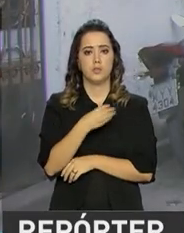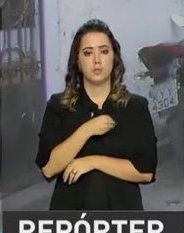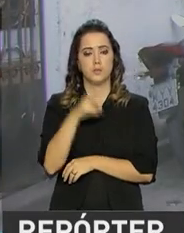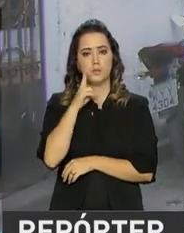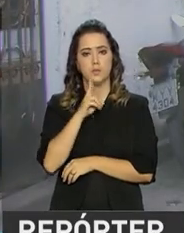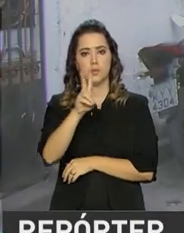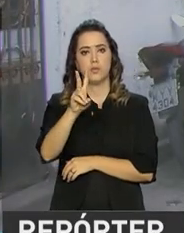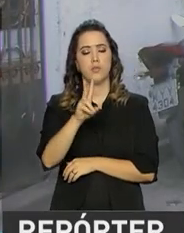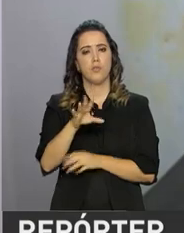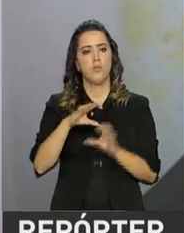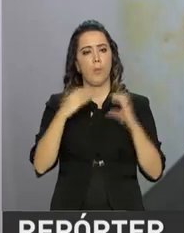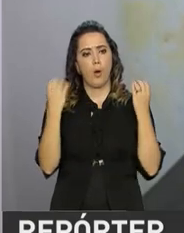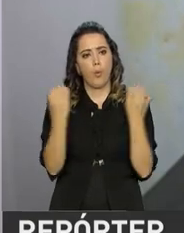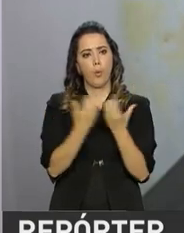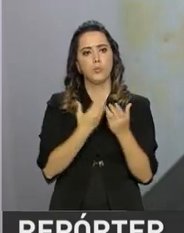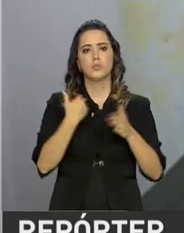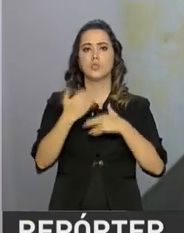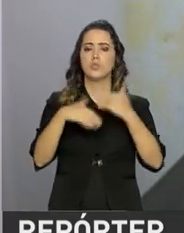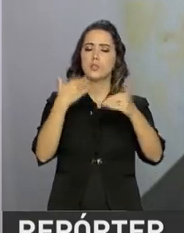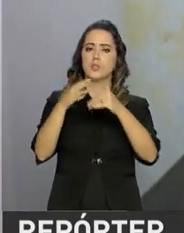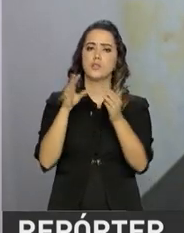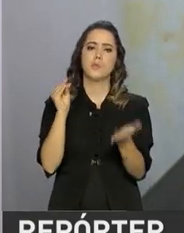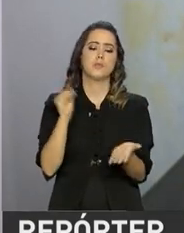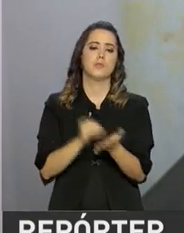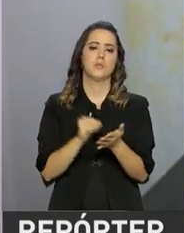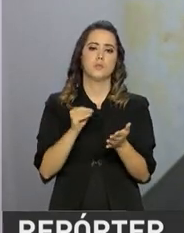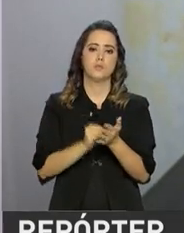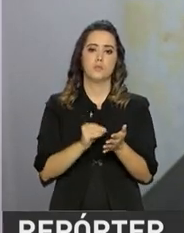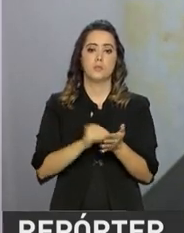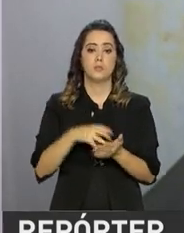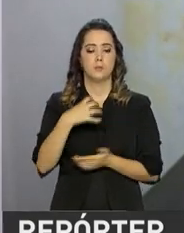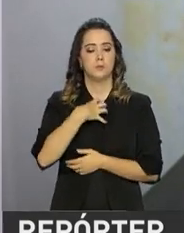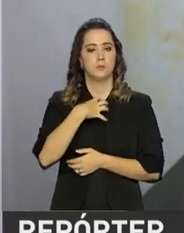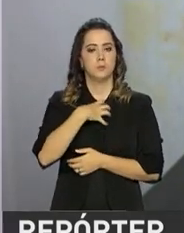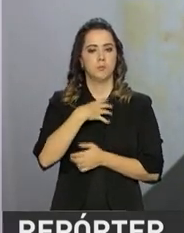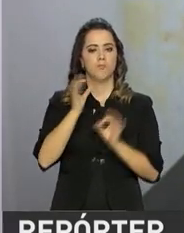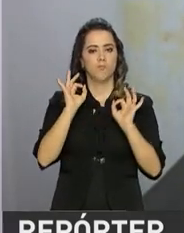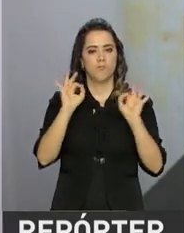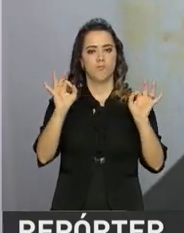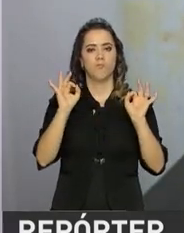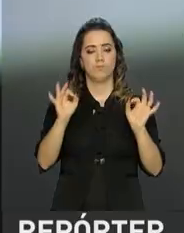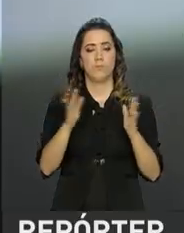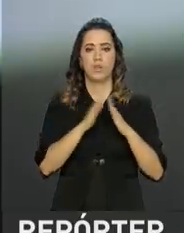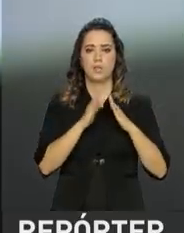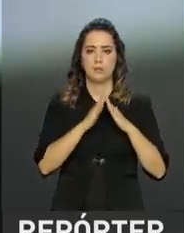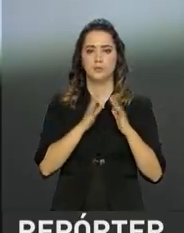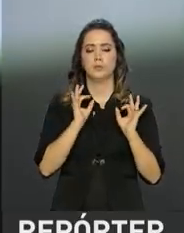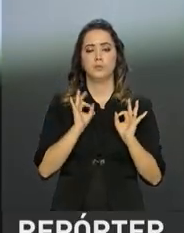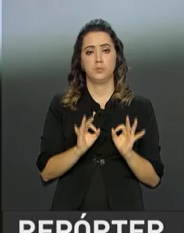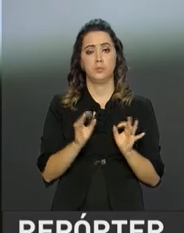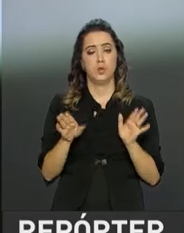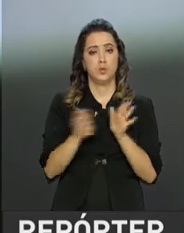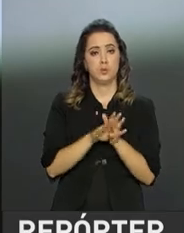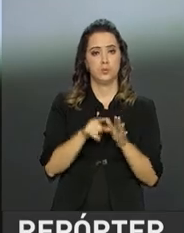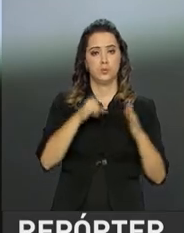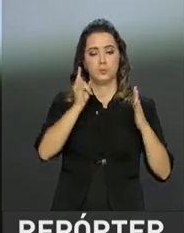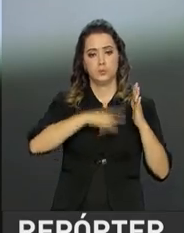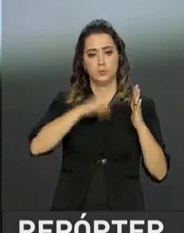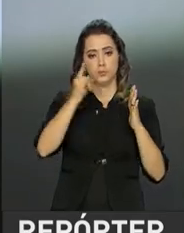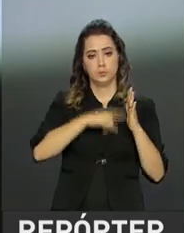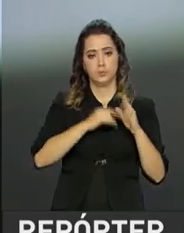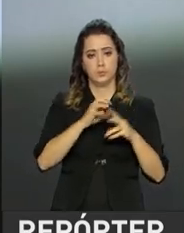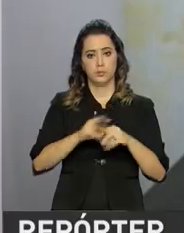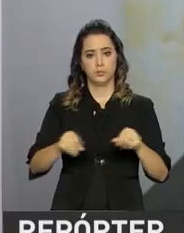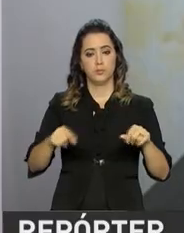a comunidade crescer. A única coisa que faltava para que Dona Luísa se sentisse realmente em casa, chegou: o título de posse